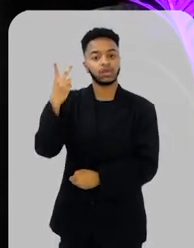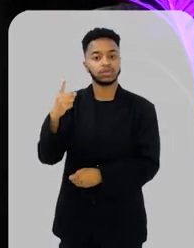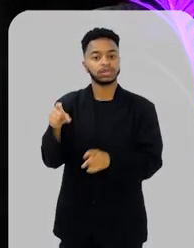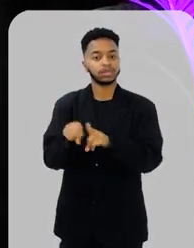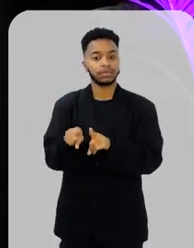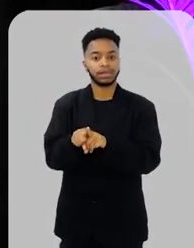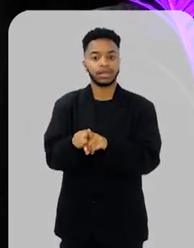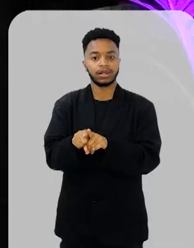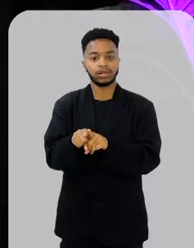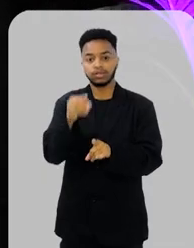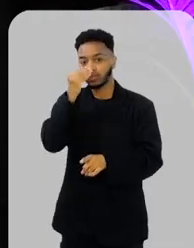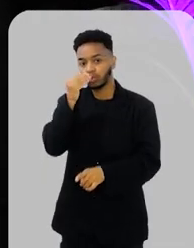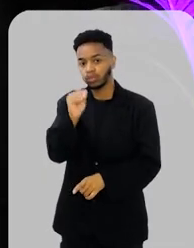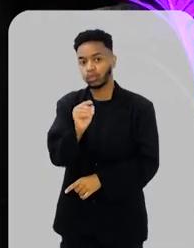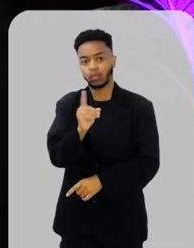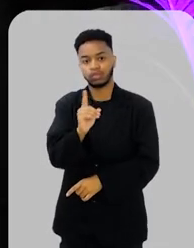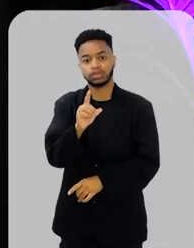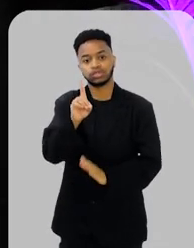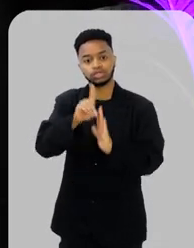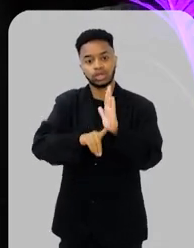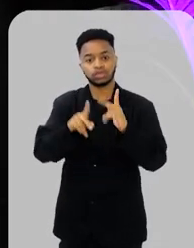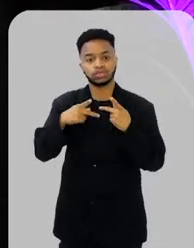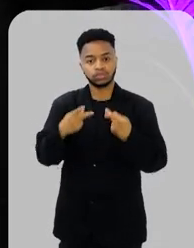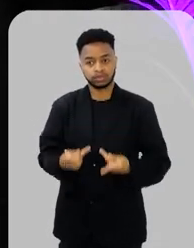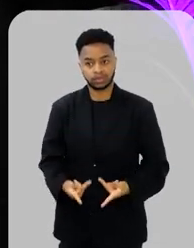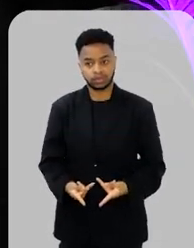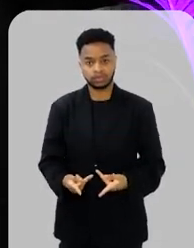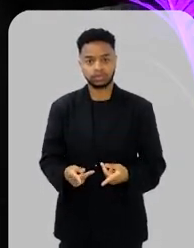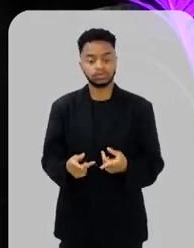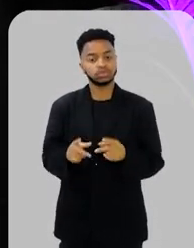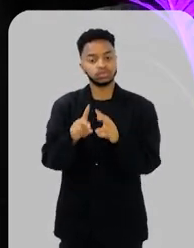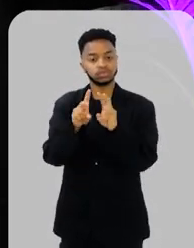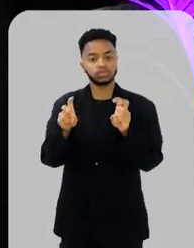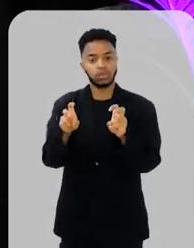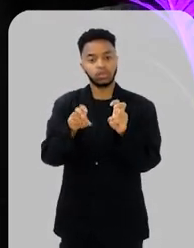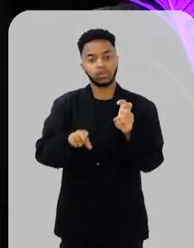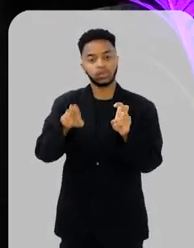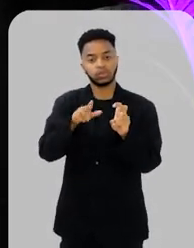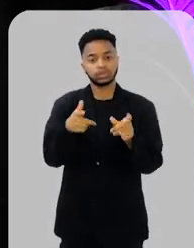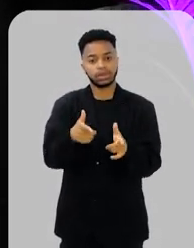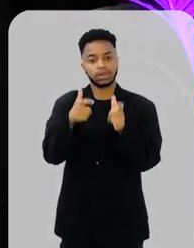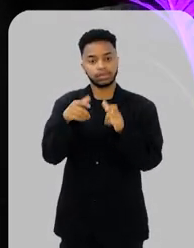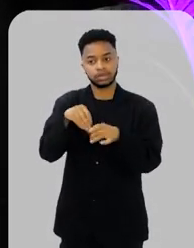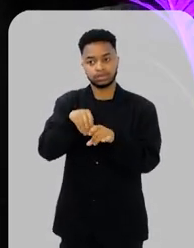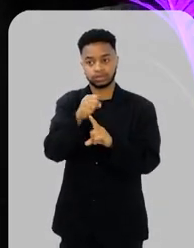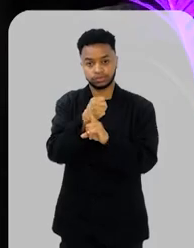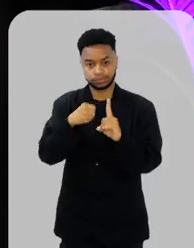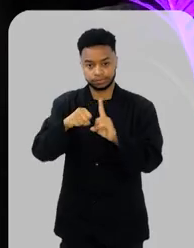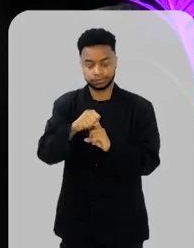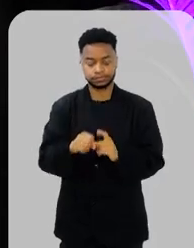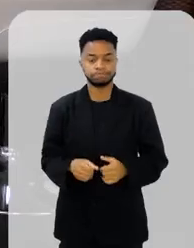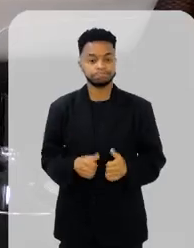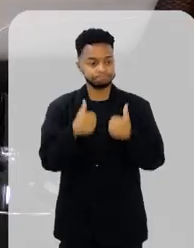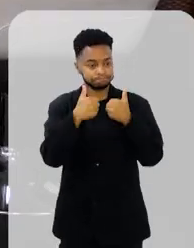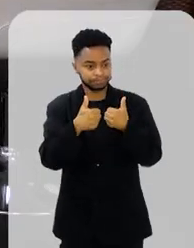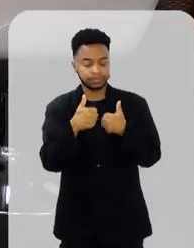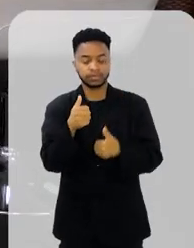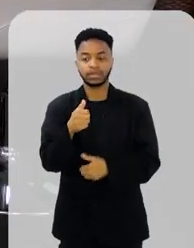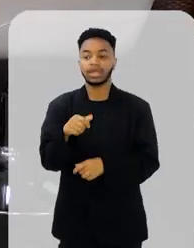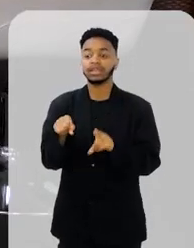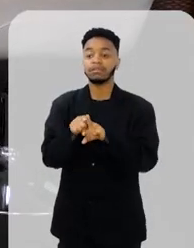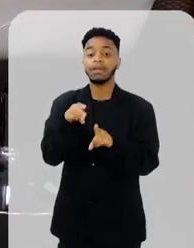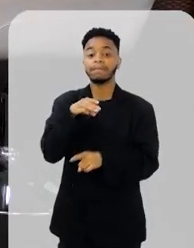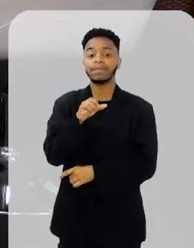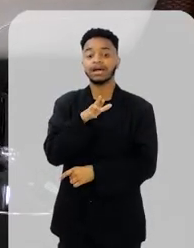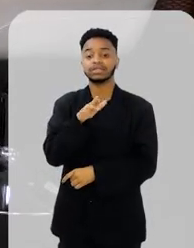que valorize e que não abra mão dos direitos humanos e de restrição do armamento dentro da nossa sociedade. Muito bem, Paulo. E